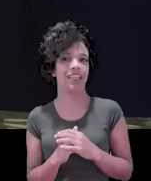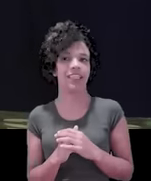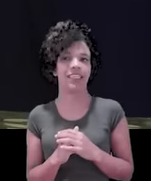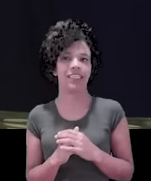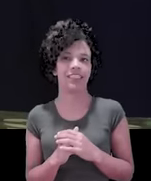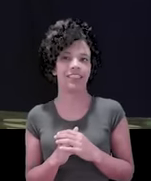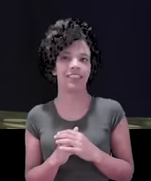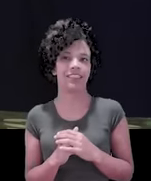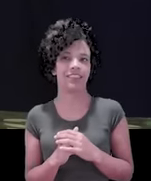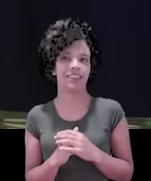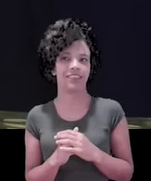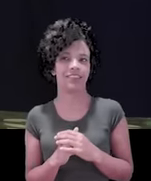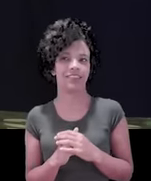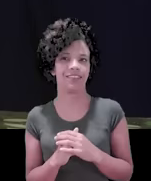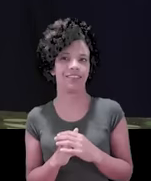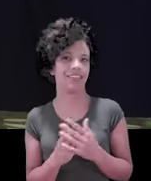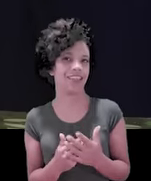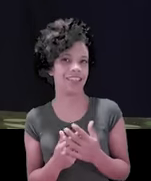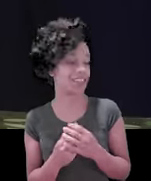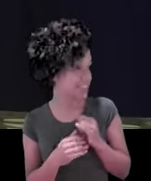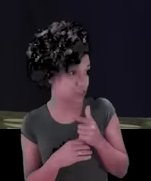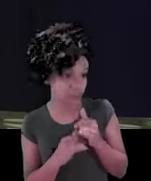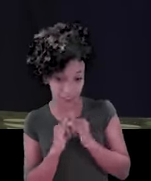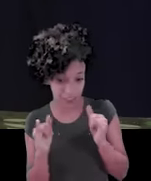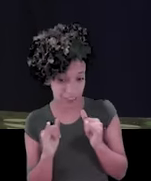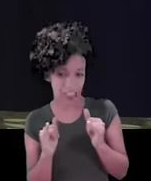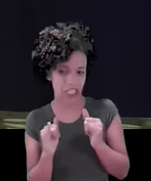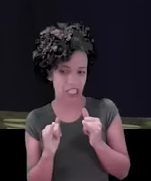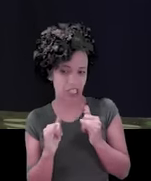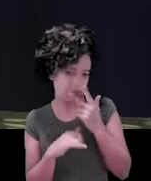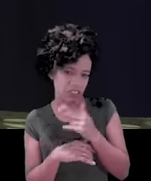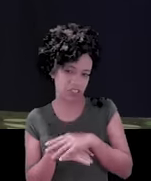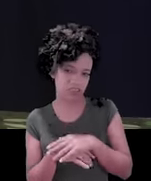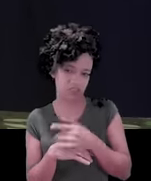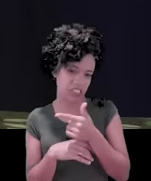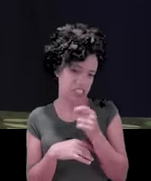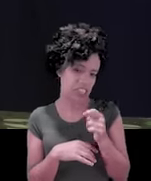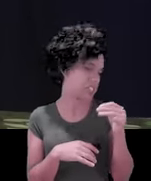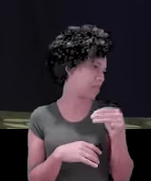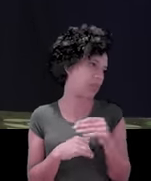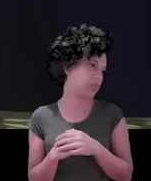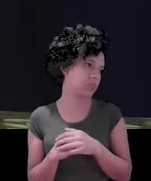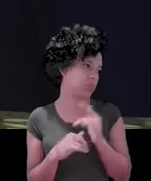o cara É sim cirurgia o caminho e 50 minutos por 100 metros